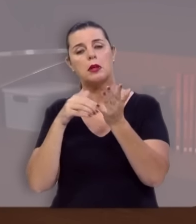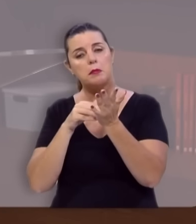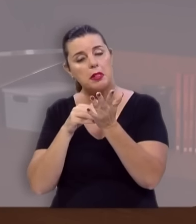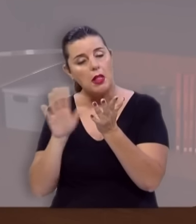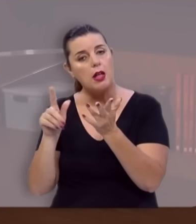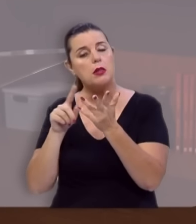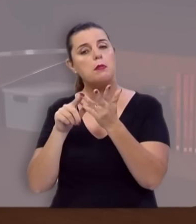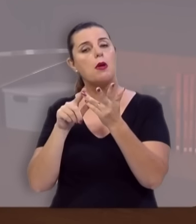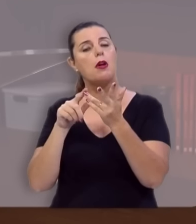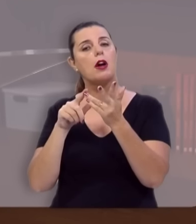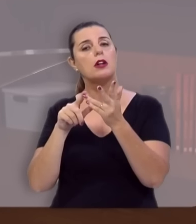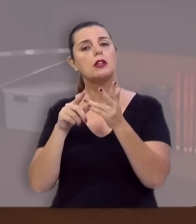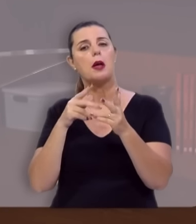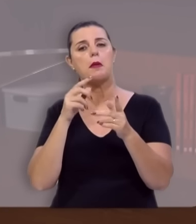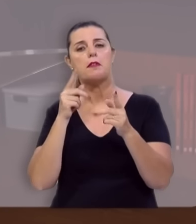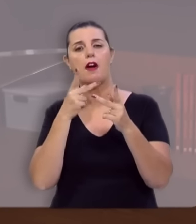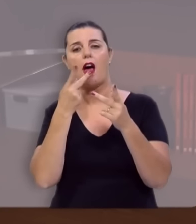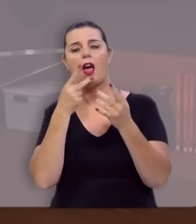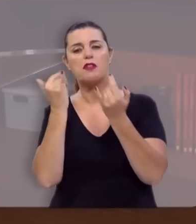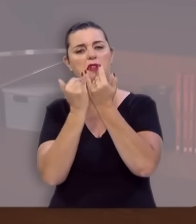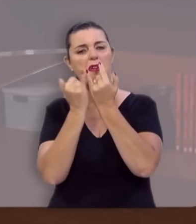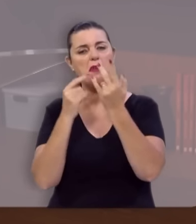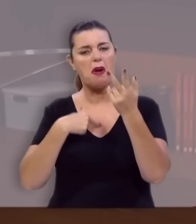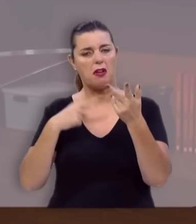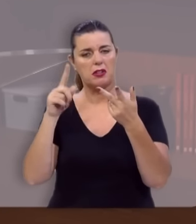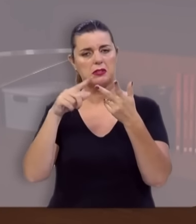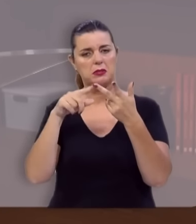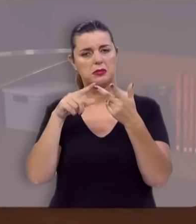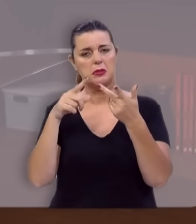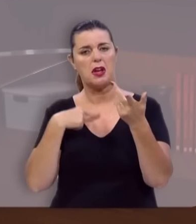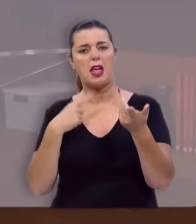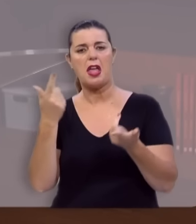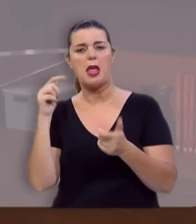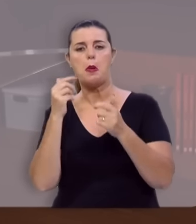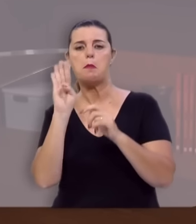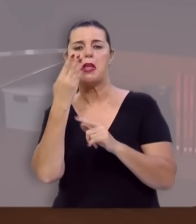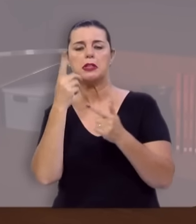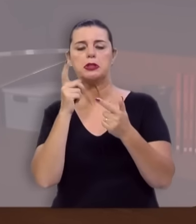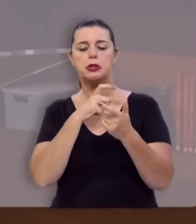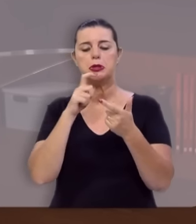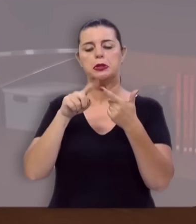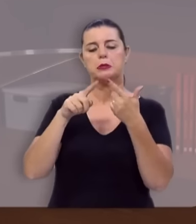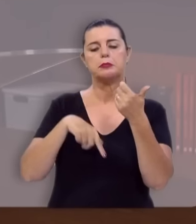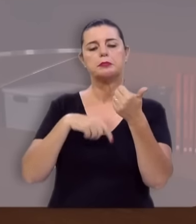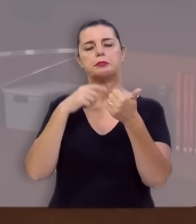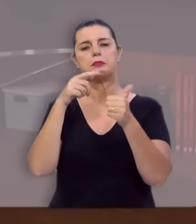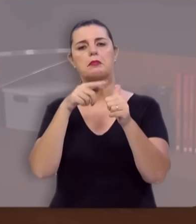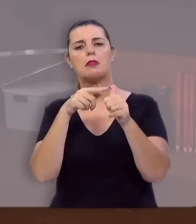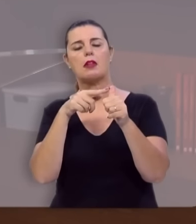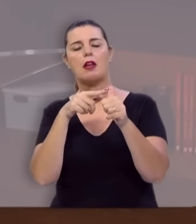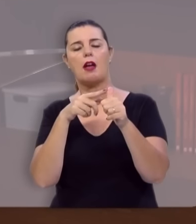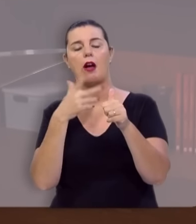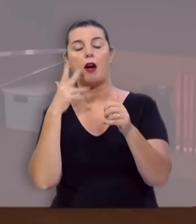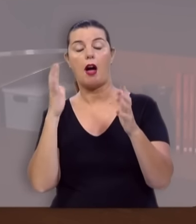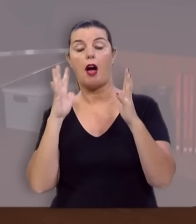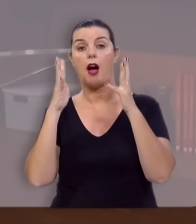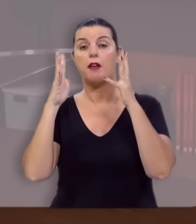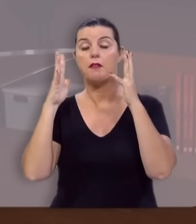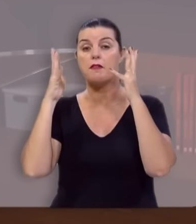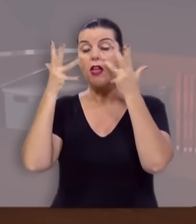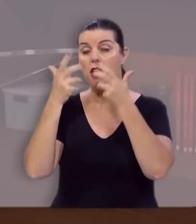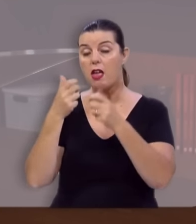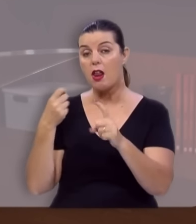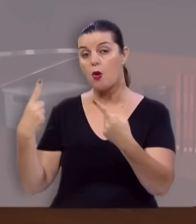Bereia, eu fui chamado de tagarela em Atenas, eu fui chamado de impostor em Corinto, eu enfrentei feras em